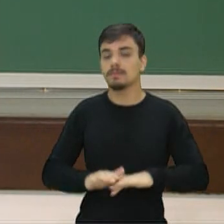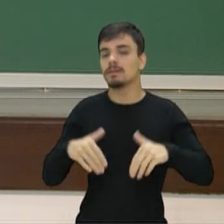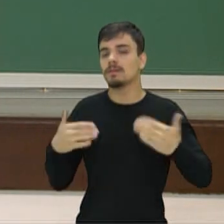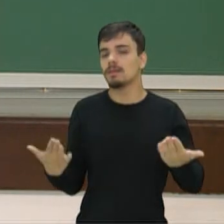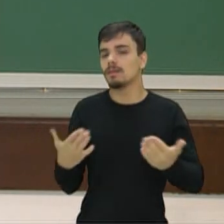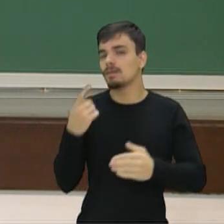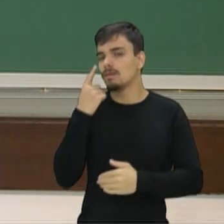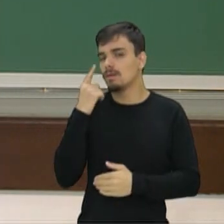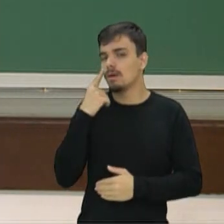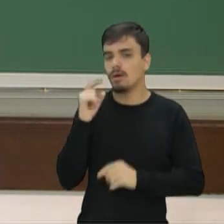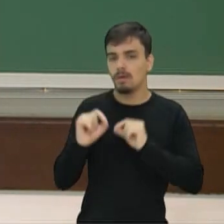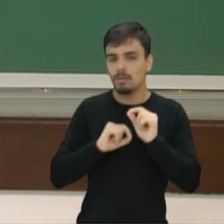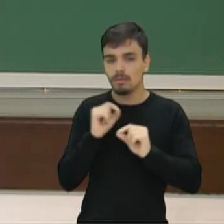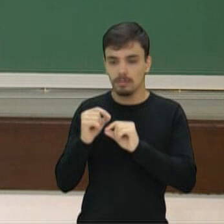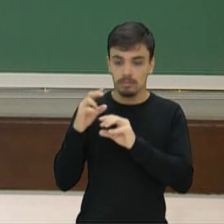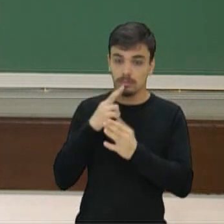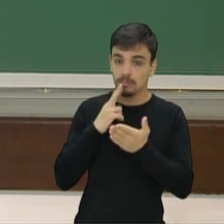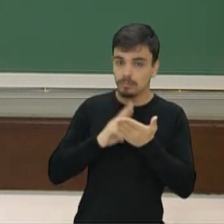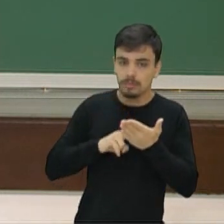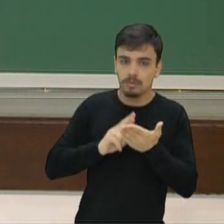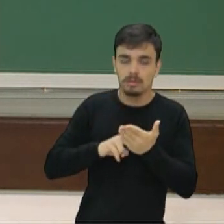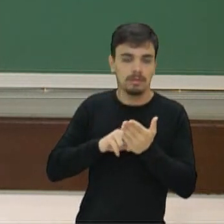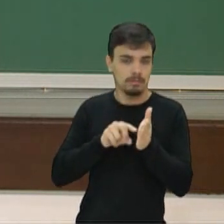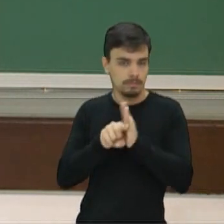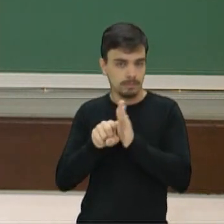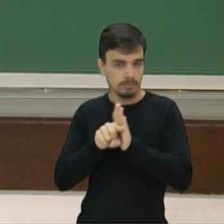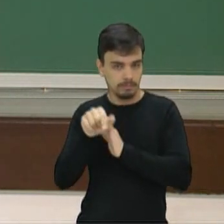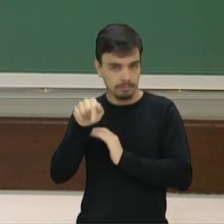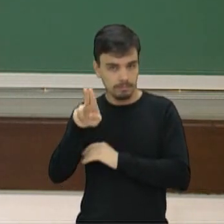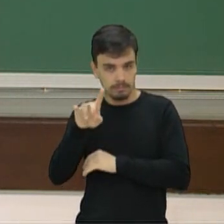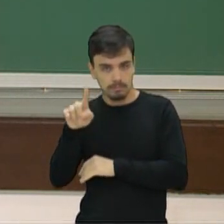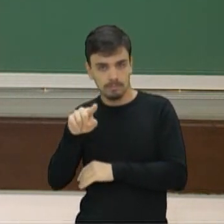Pessoal, então vamos lá respondendo esse quiz.